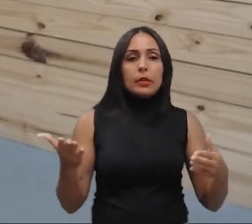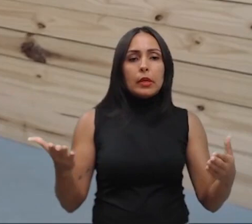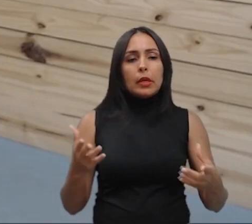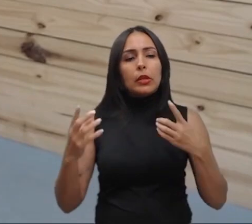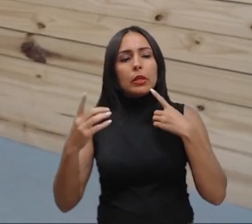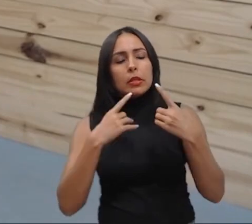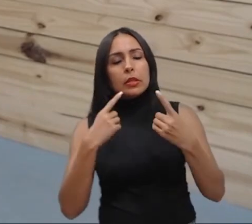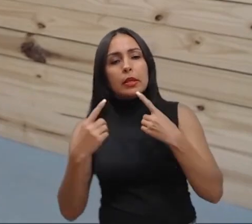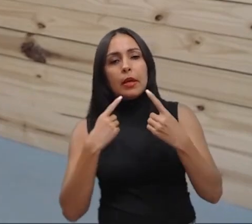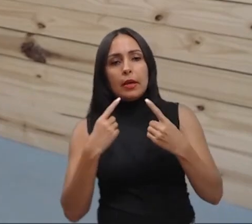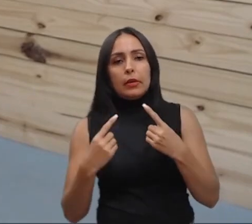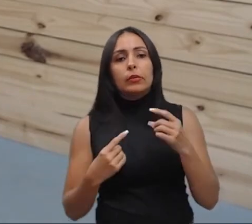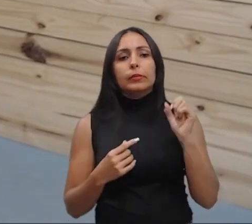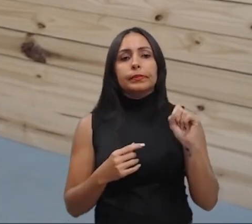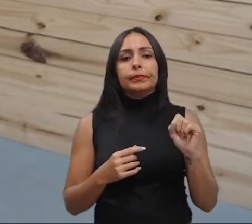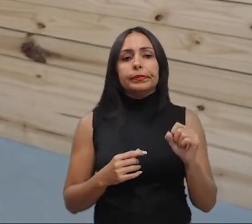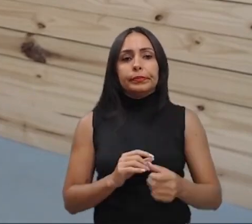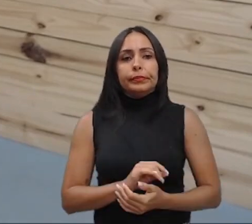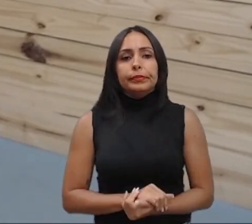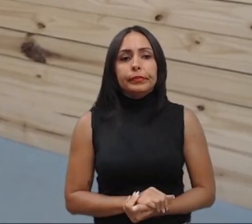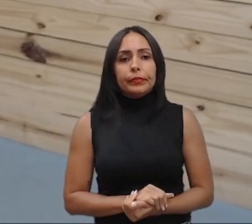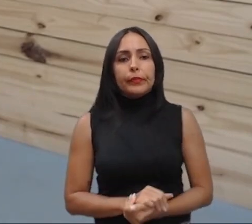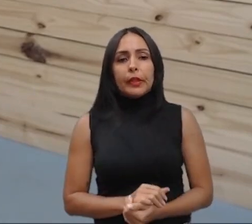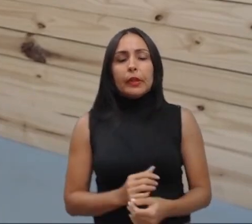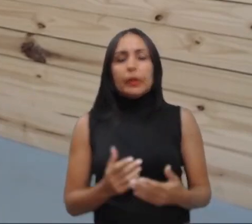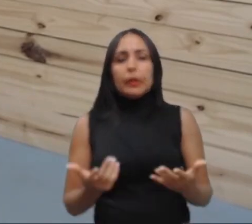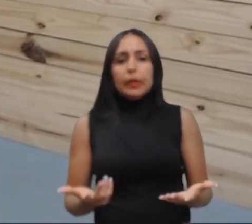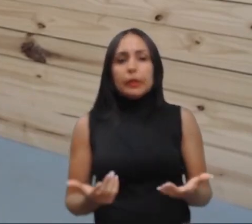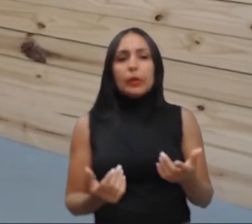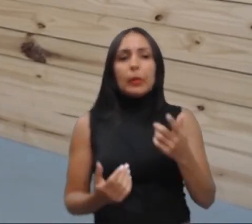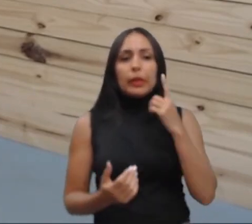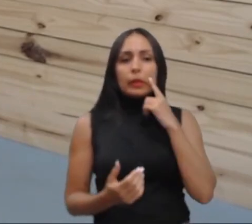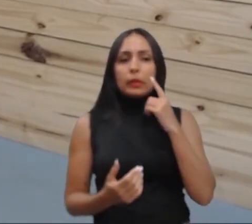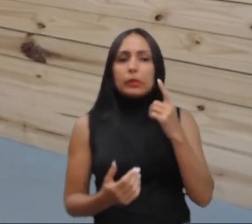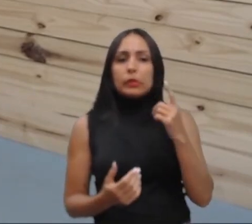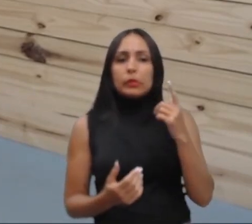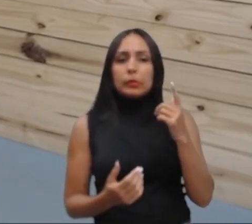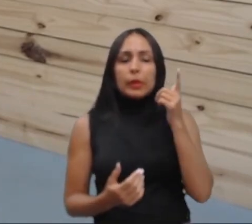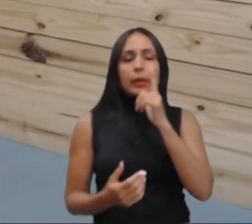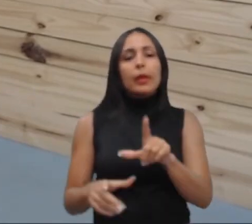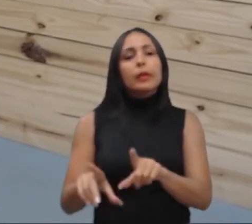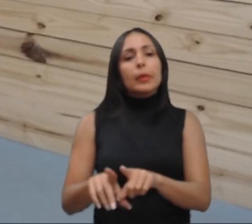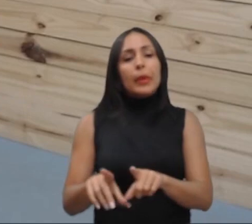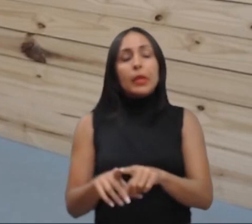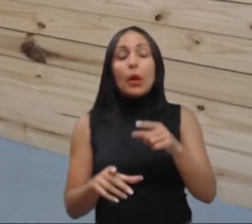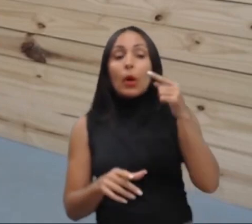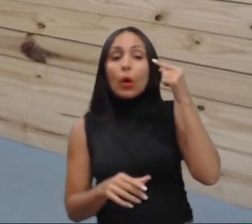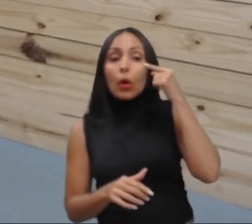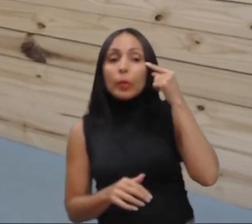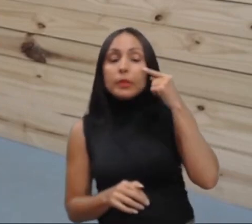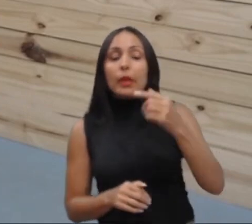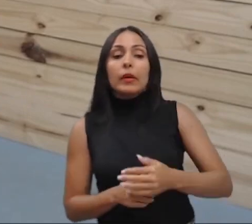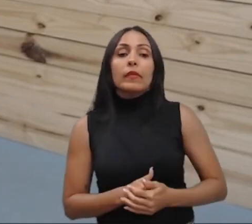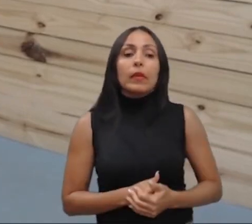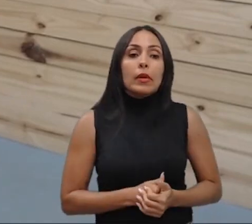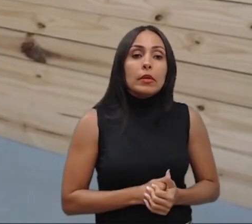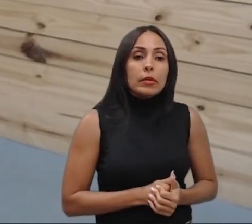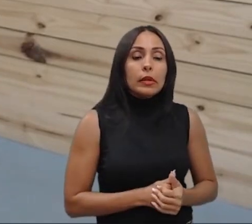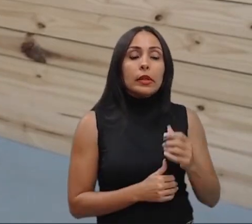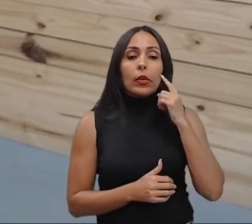está estabelecendo, mas vai lá no nosso e-book, leia o nosso e-book, observa as indicações de